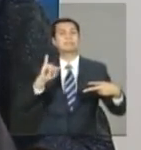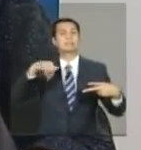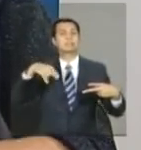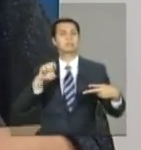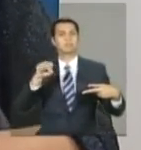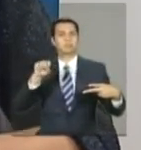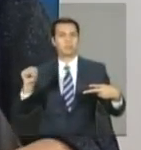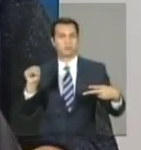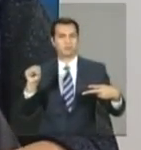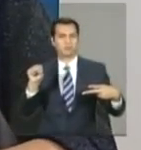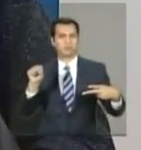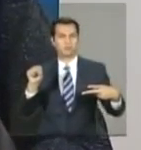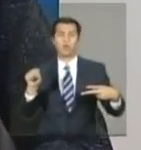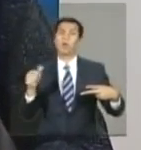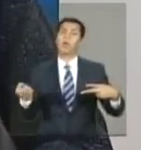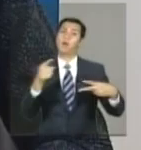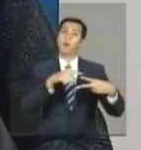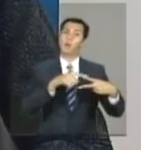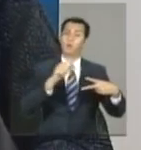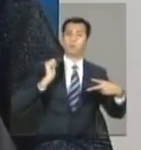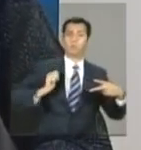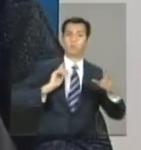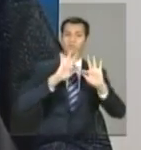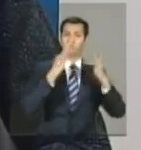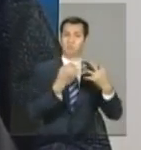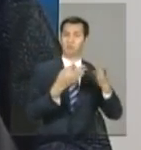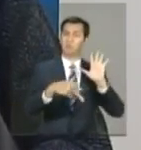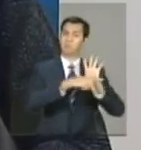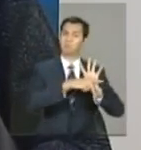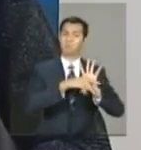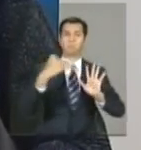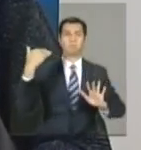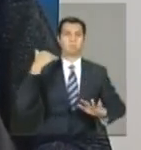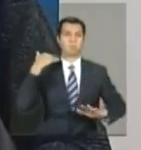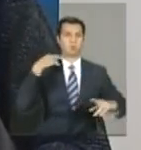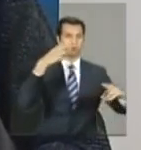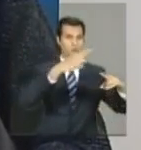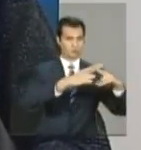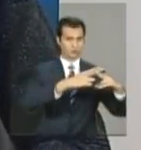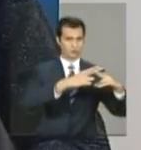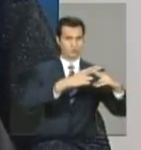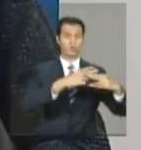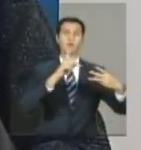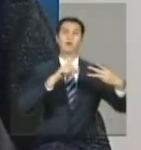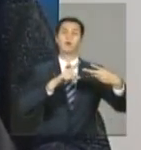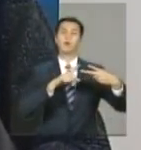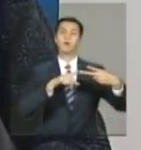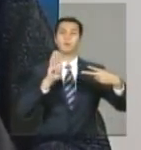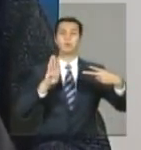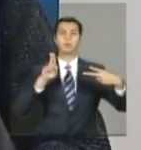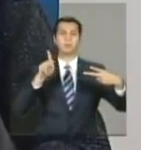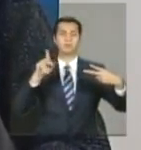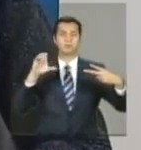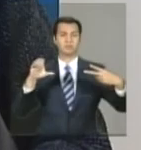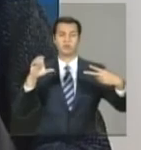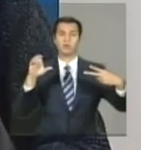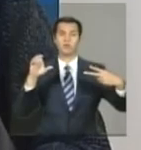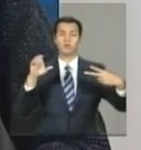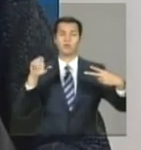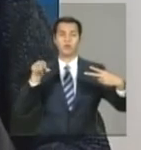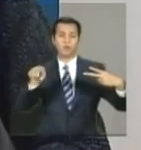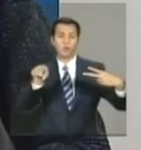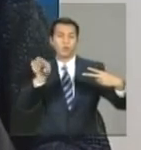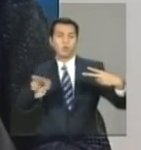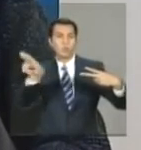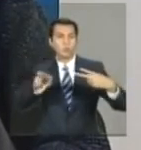pelo MDS ou pela Caixa, como é o Bolsa Família. E então o BPC não usa o cadastro único paraa seleção de seus beneficiários, mas a gente tá